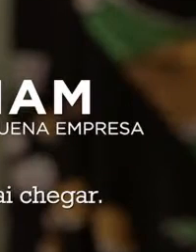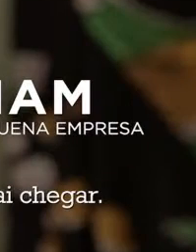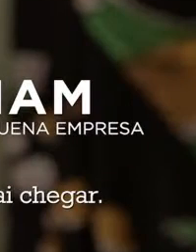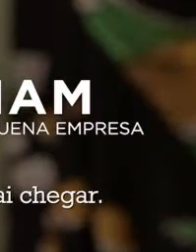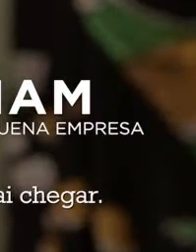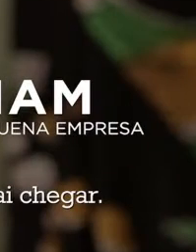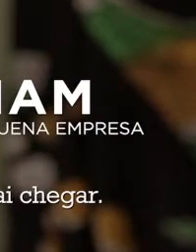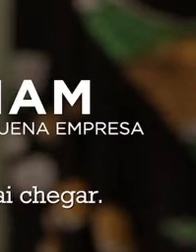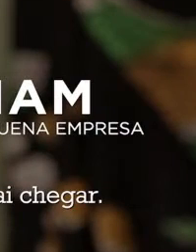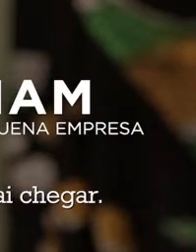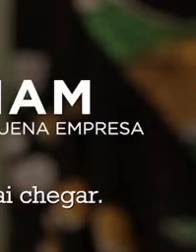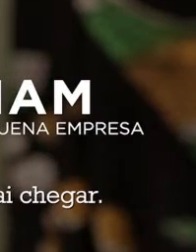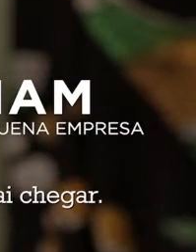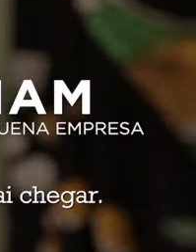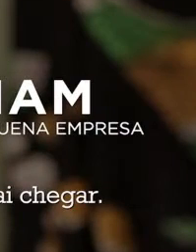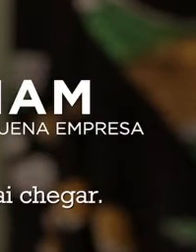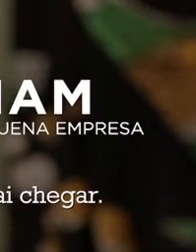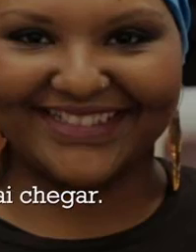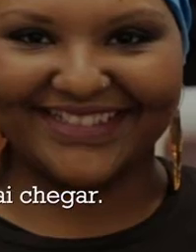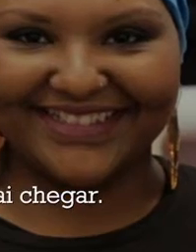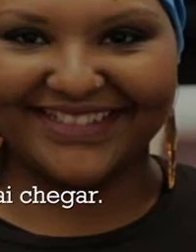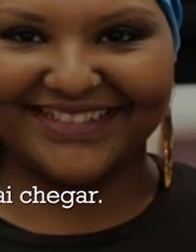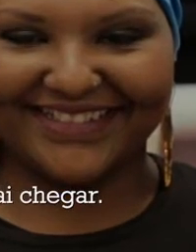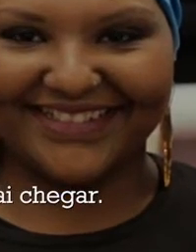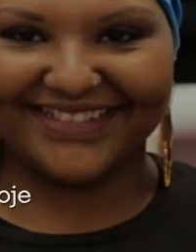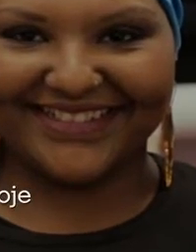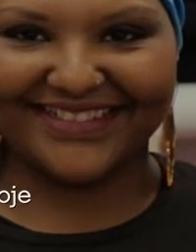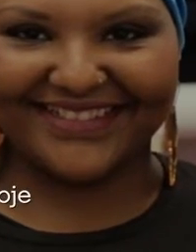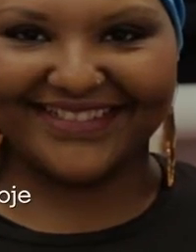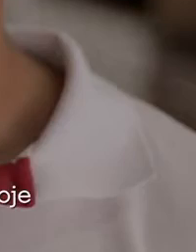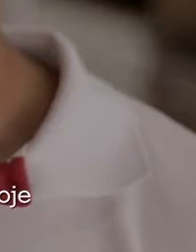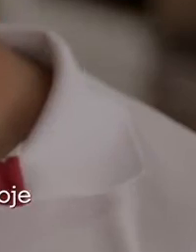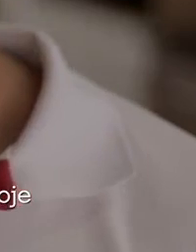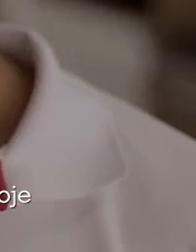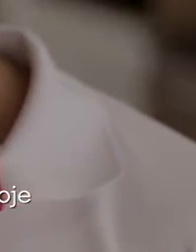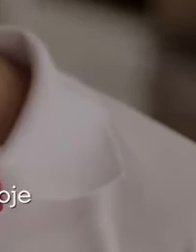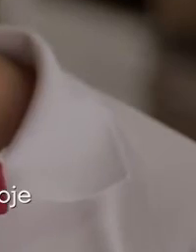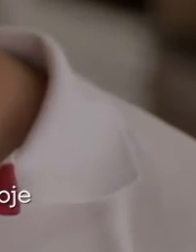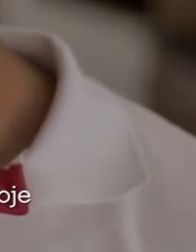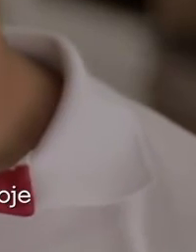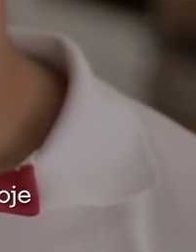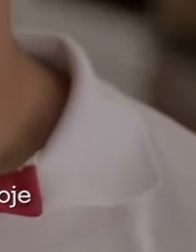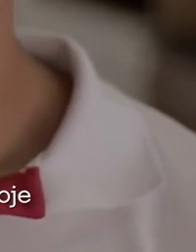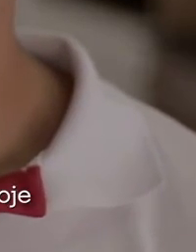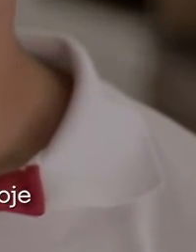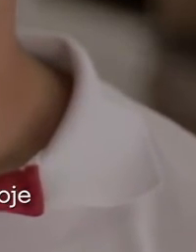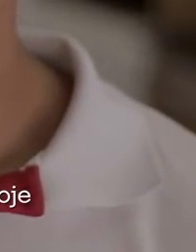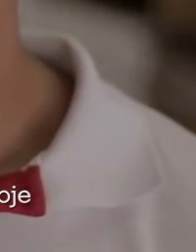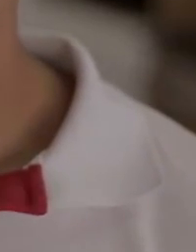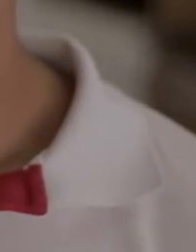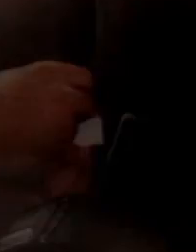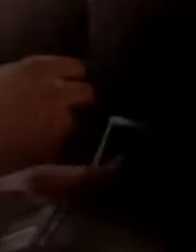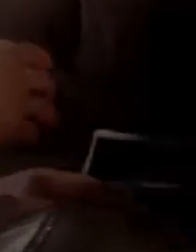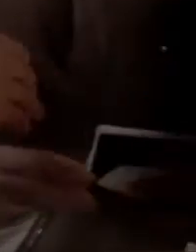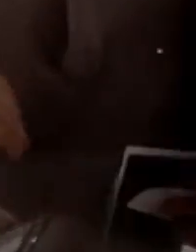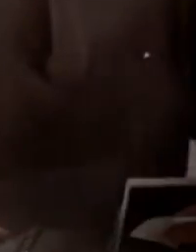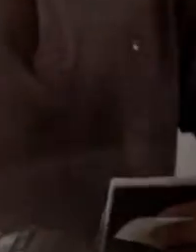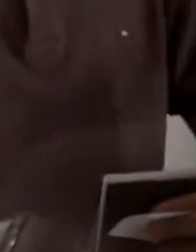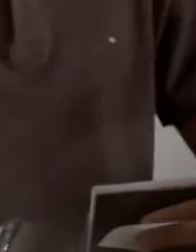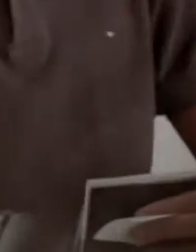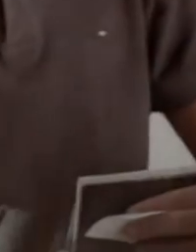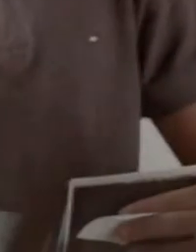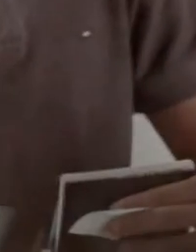embora. Assim, até a escala que a gente puder chegar, a gente vai chegar. Esse sentimento assim, de ser microempresário hoje é muito bom,